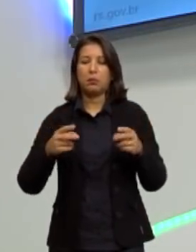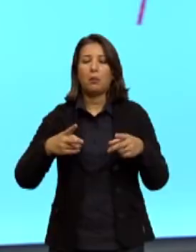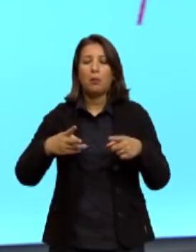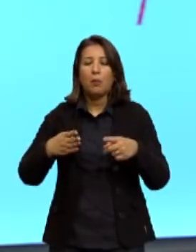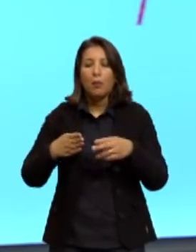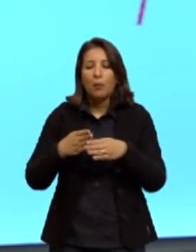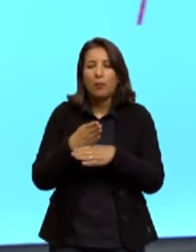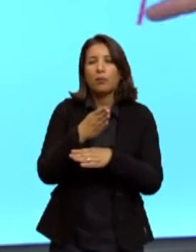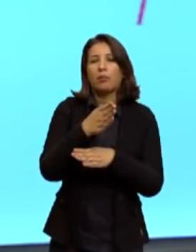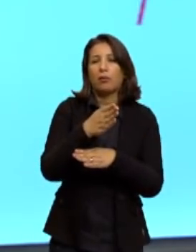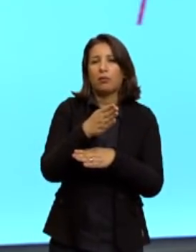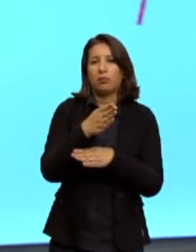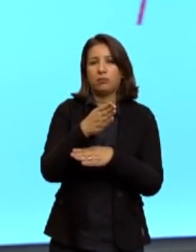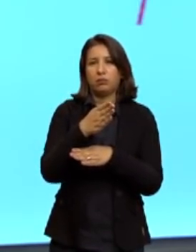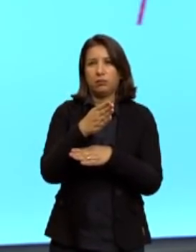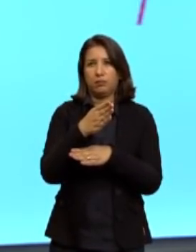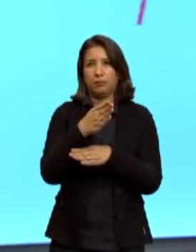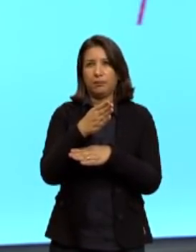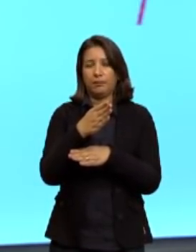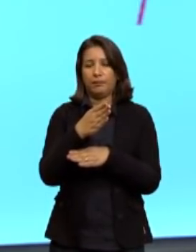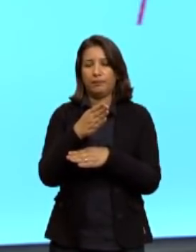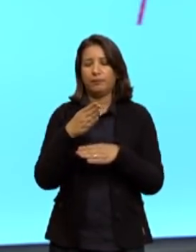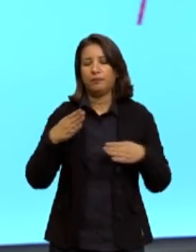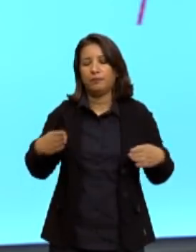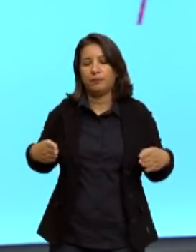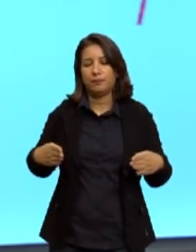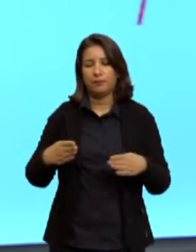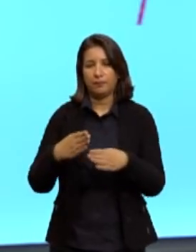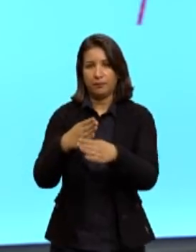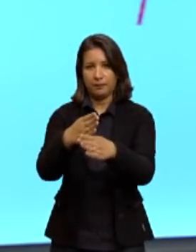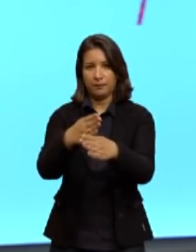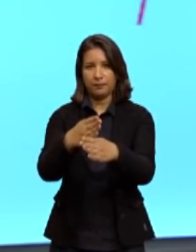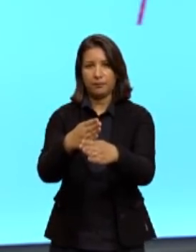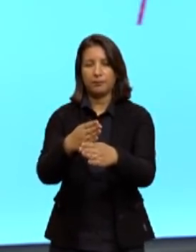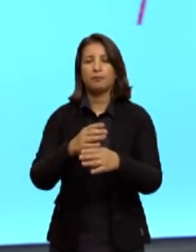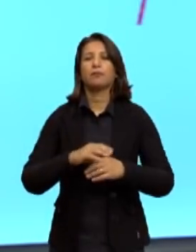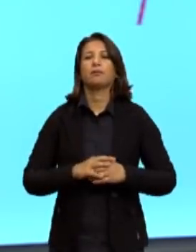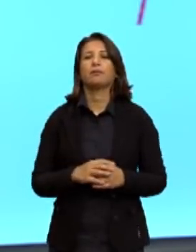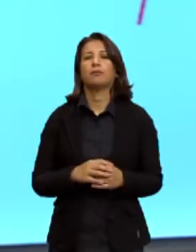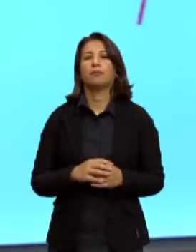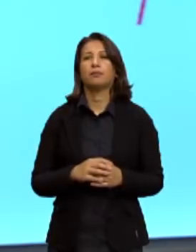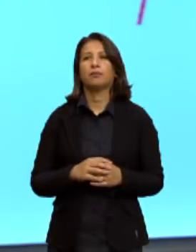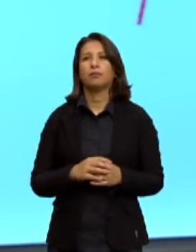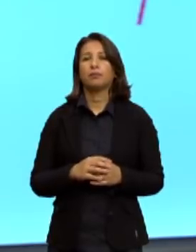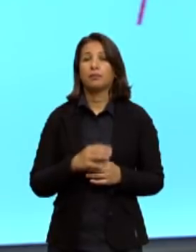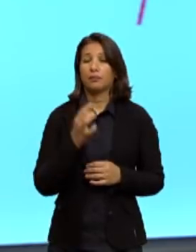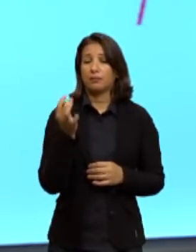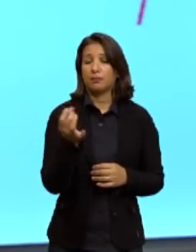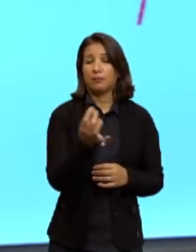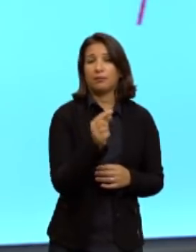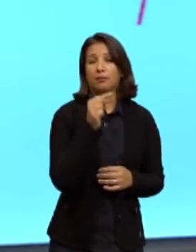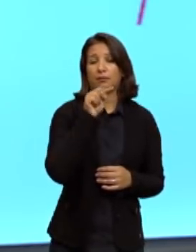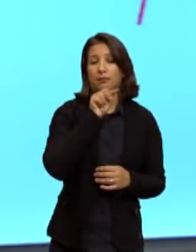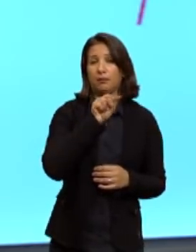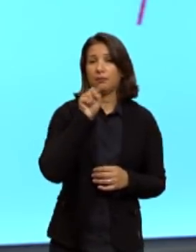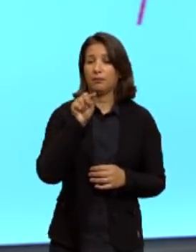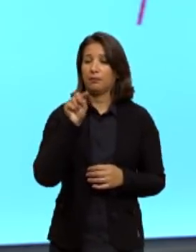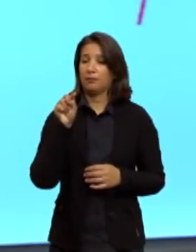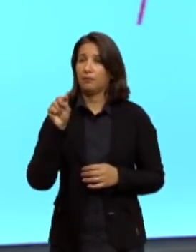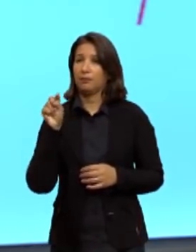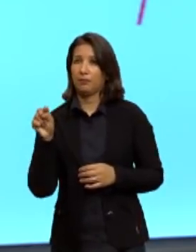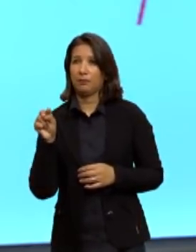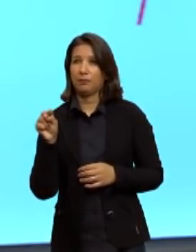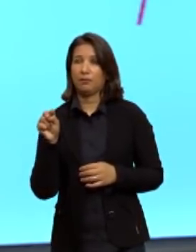que estão infectadas por retas que são transversais e aí cada ponto dessa